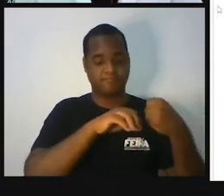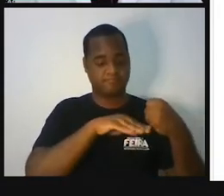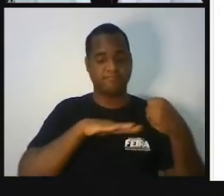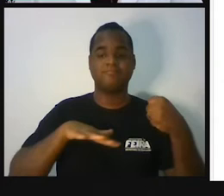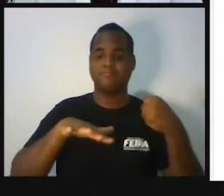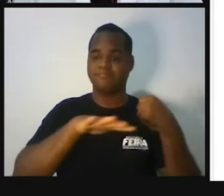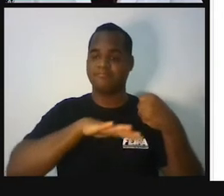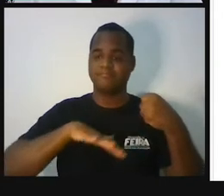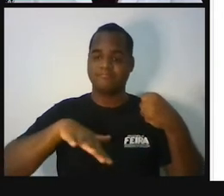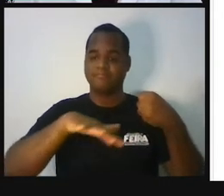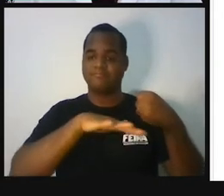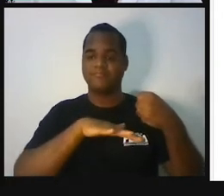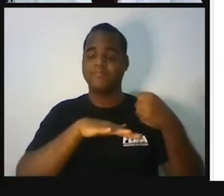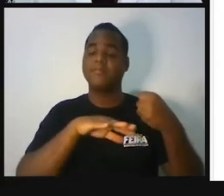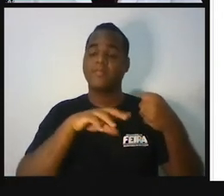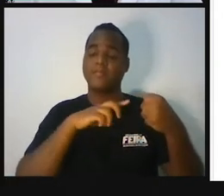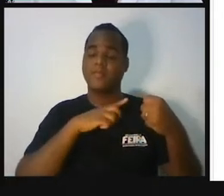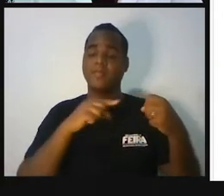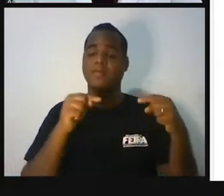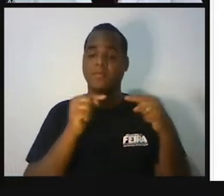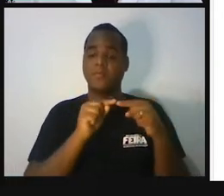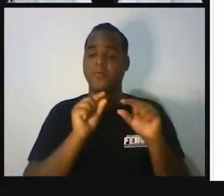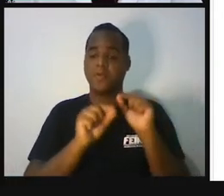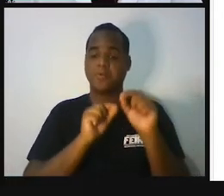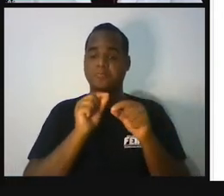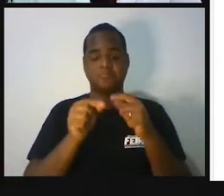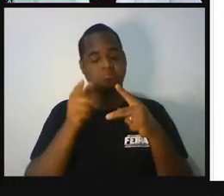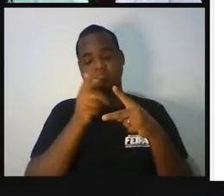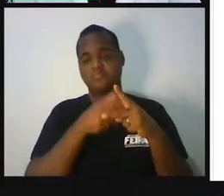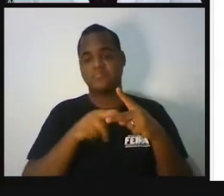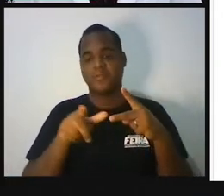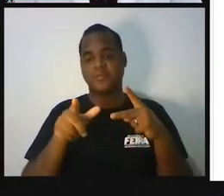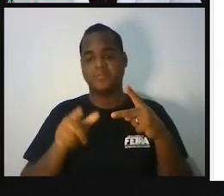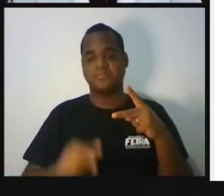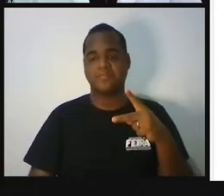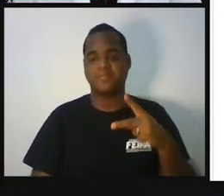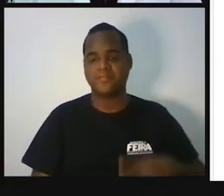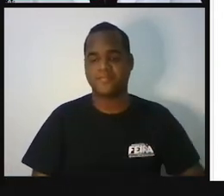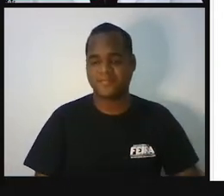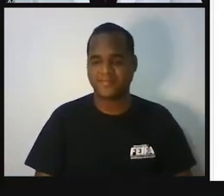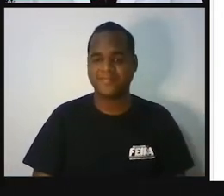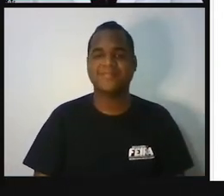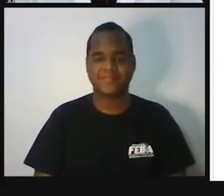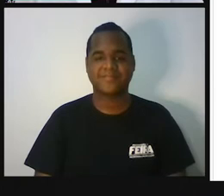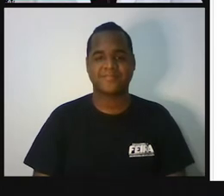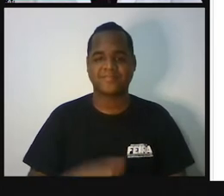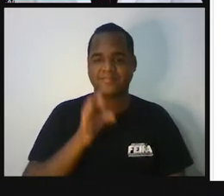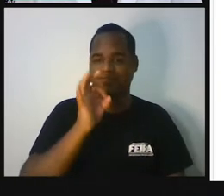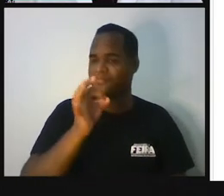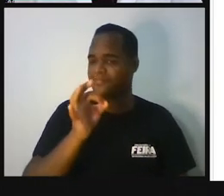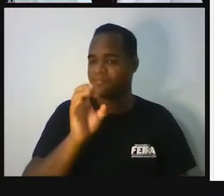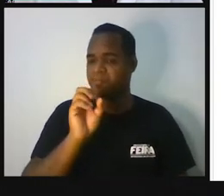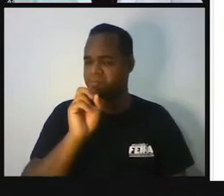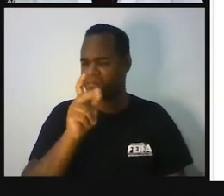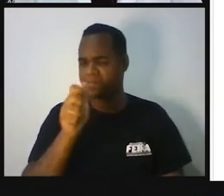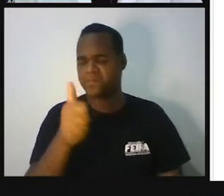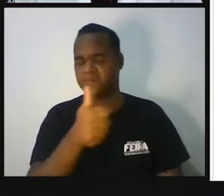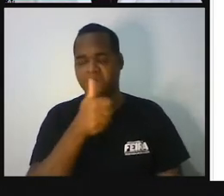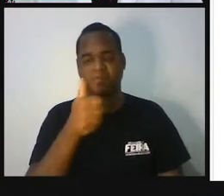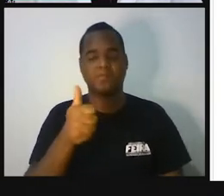abertura nada mais é do que um ângulo a pé ou